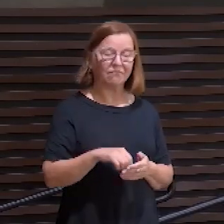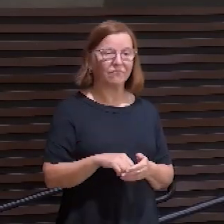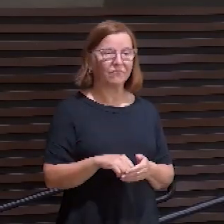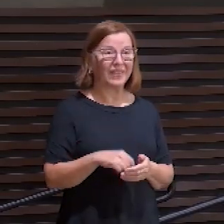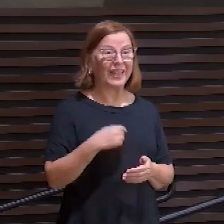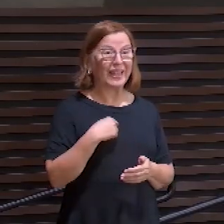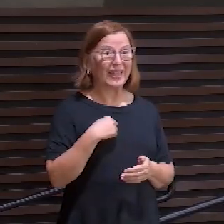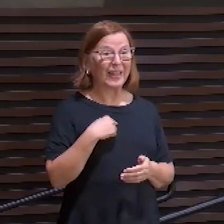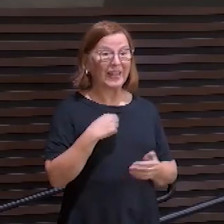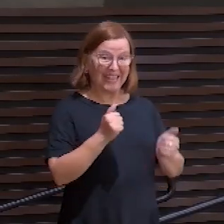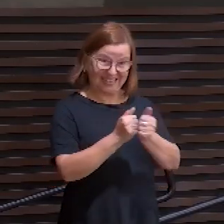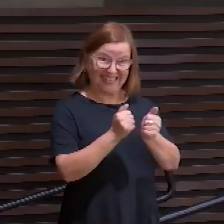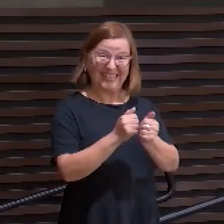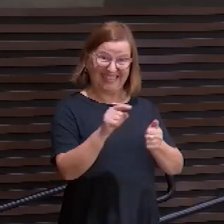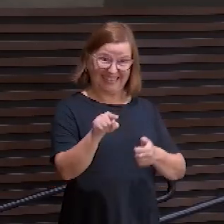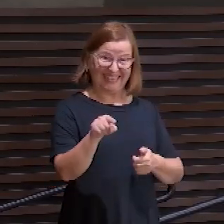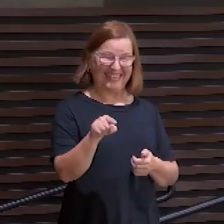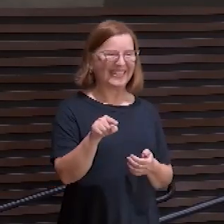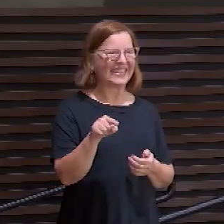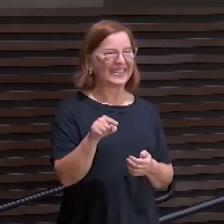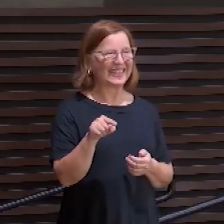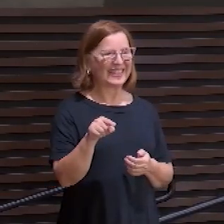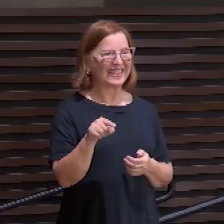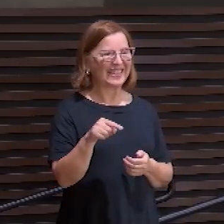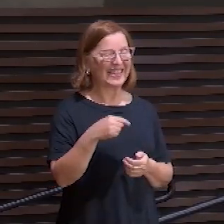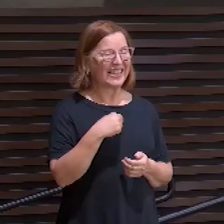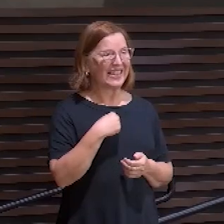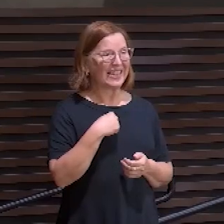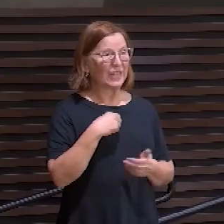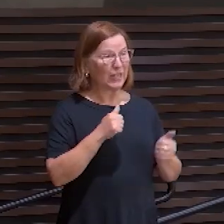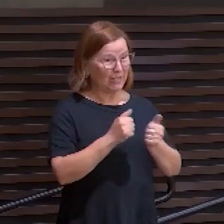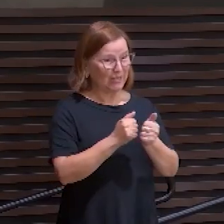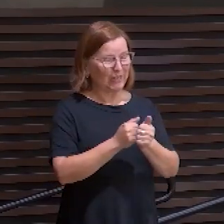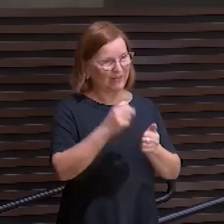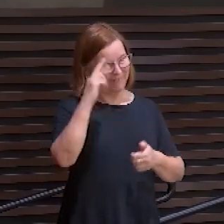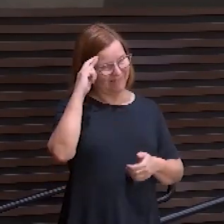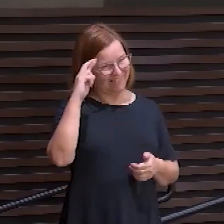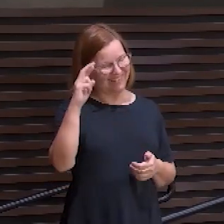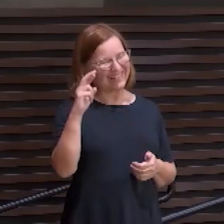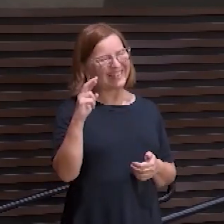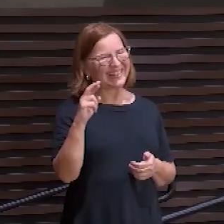Eu sou seu seguidor. Eu sigo o senhor no